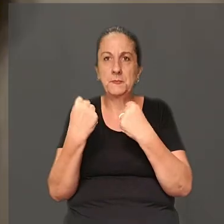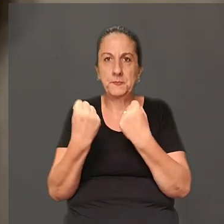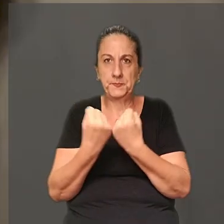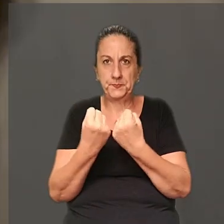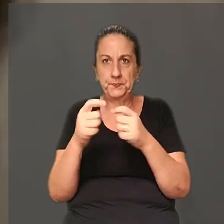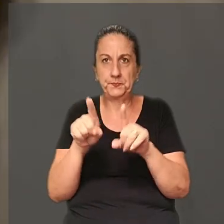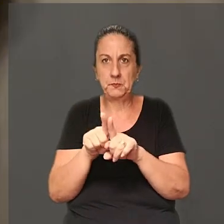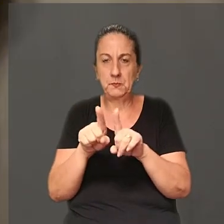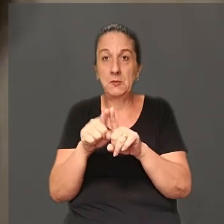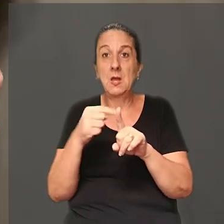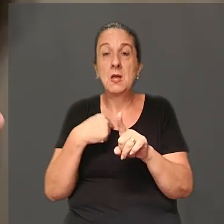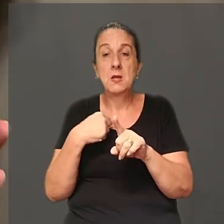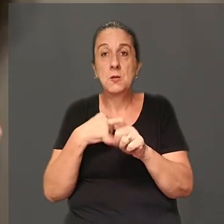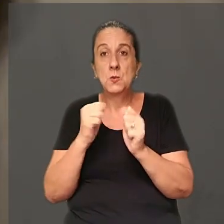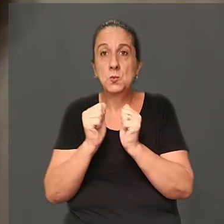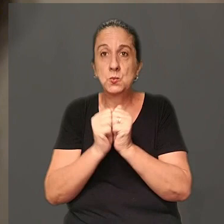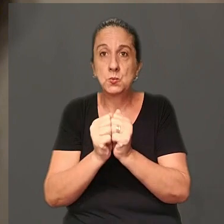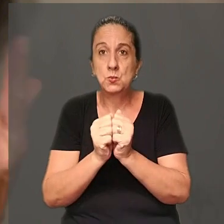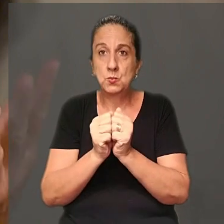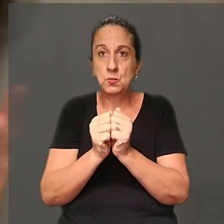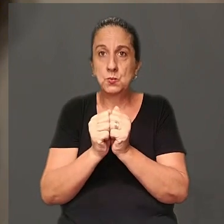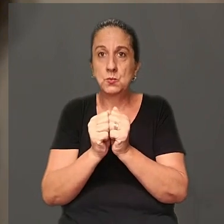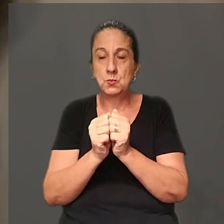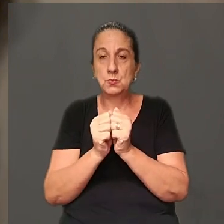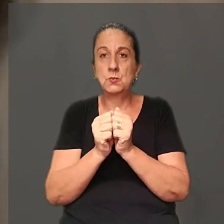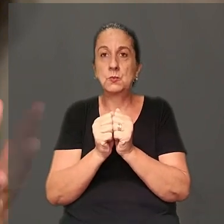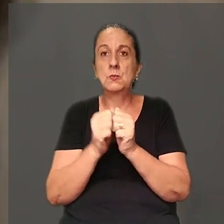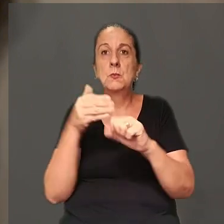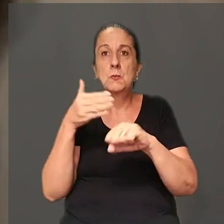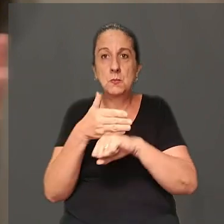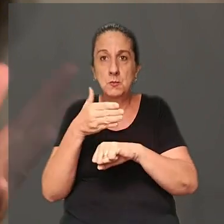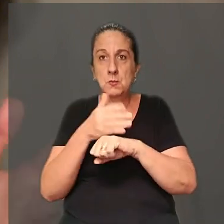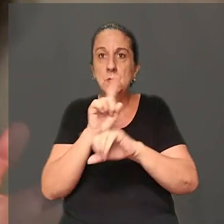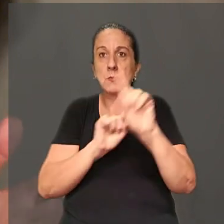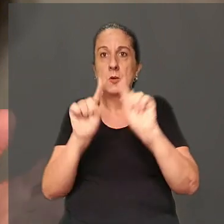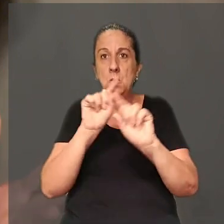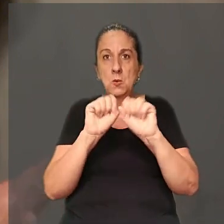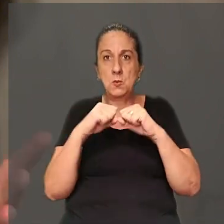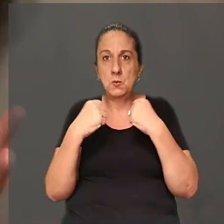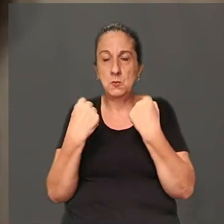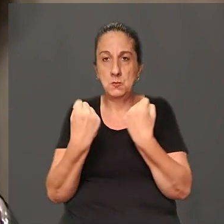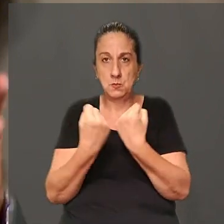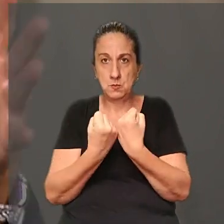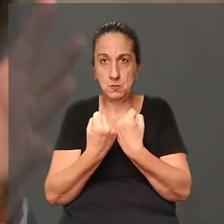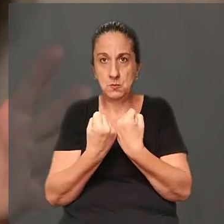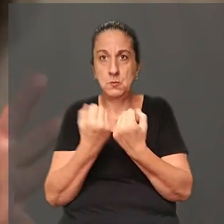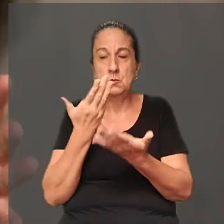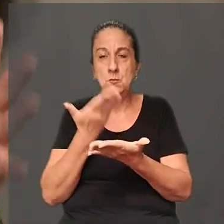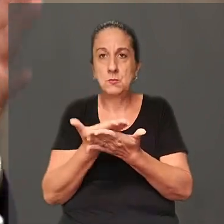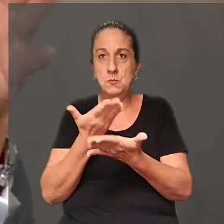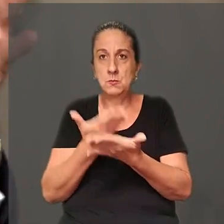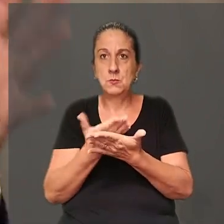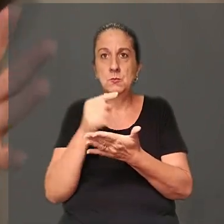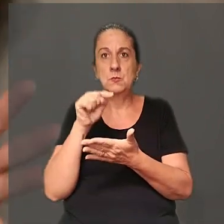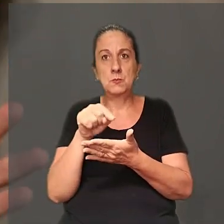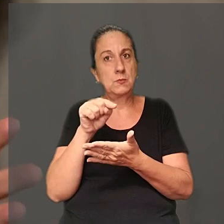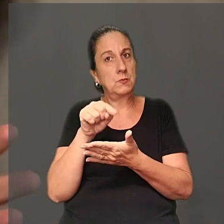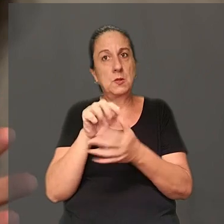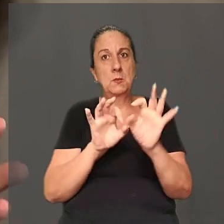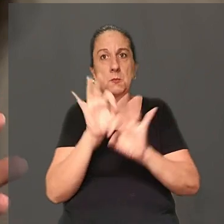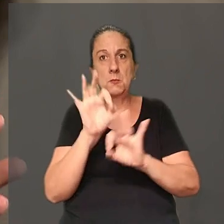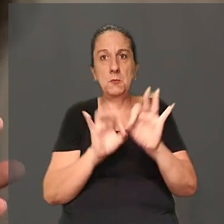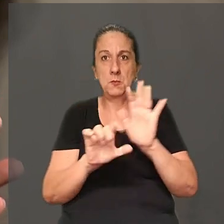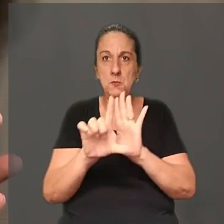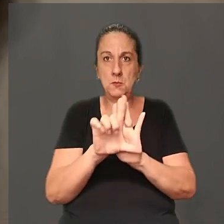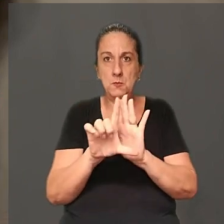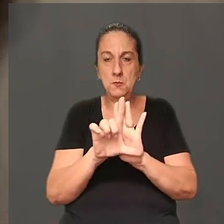seminários, e eu frequentei e participei de alguns seminários no estudo daquele anteprojeto de